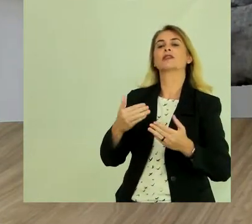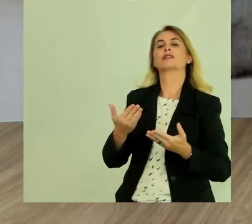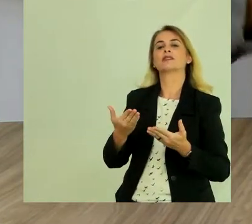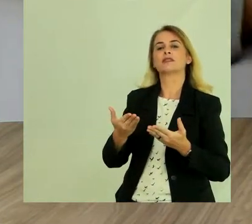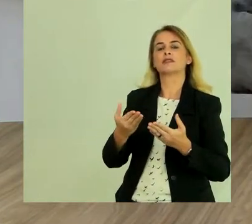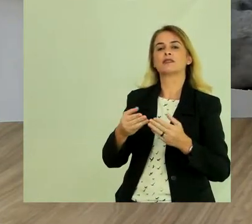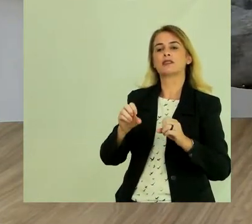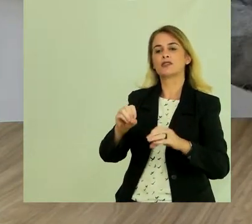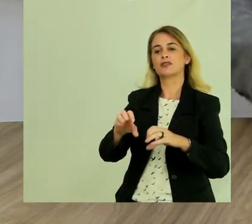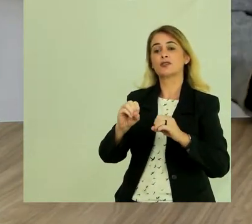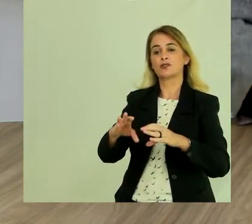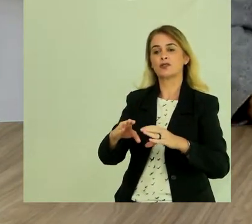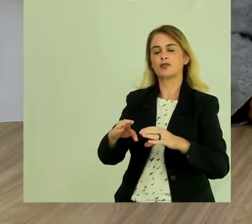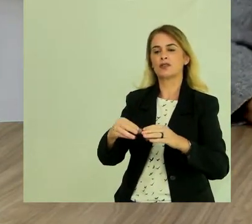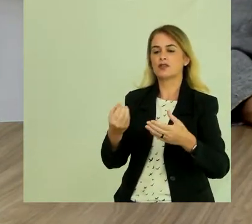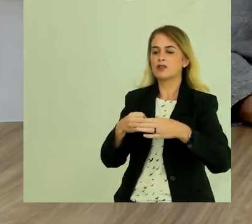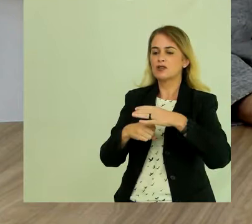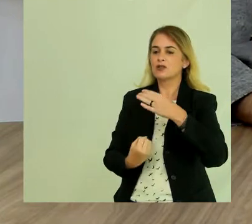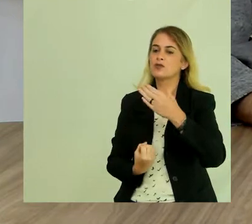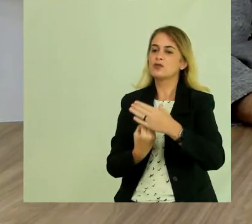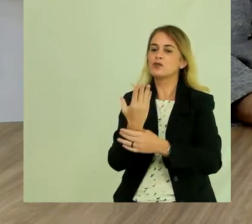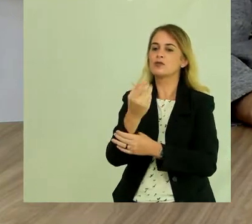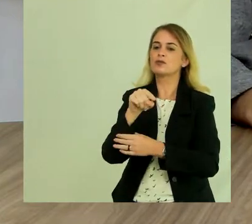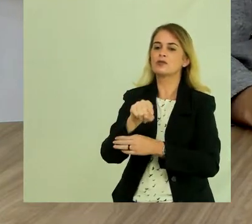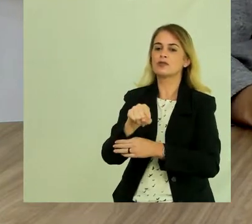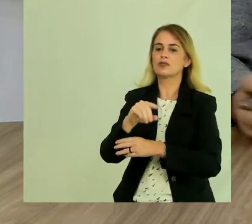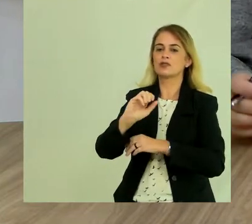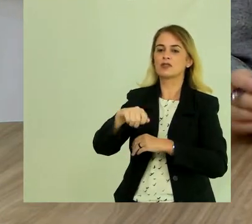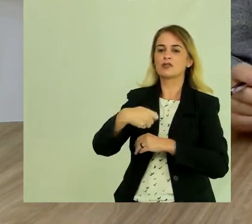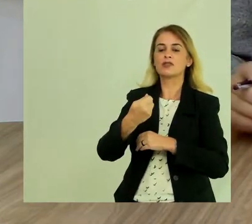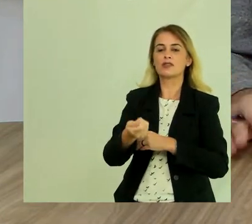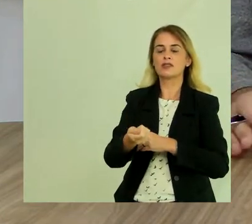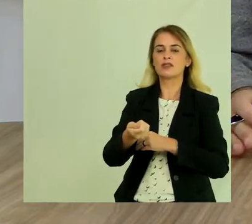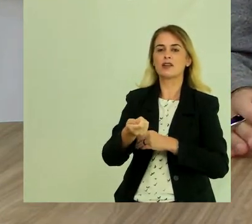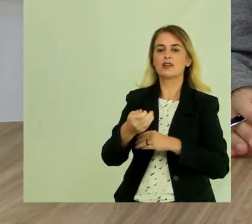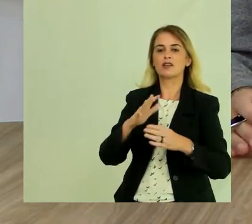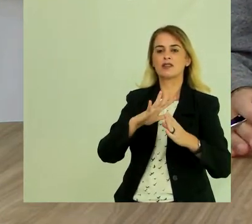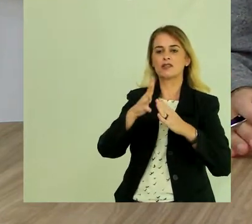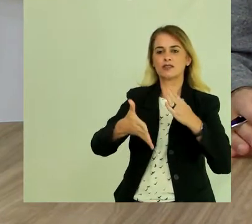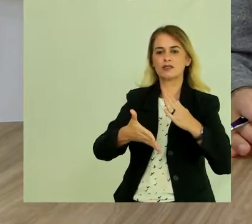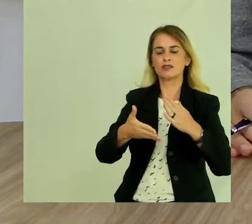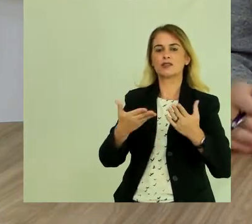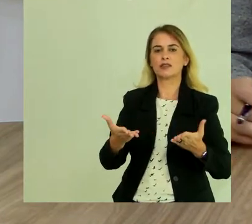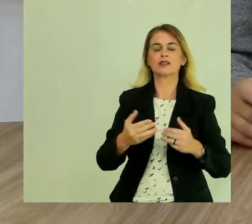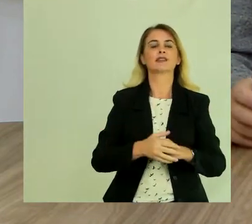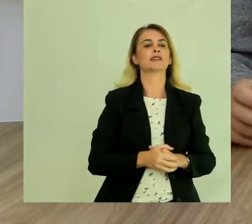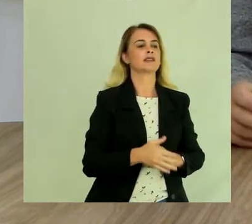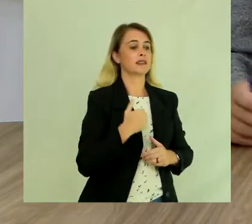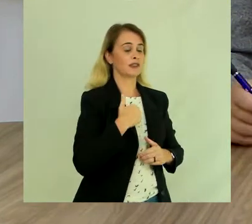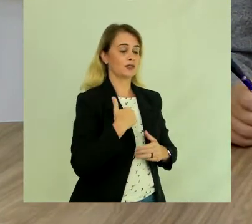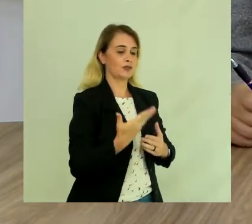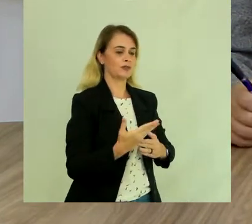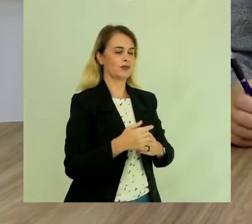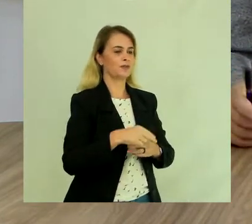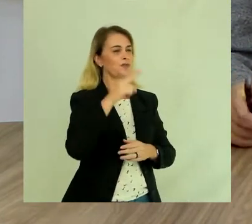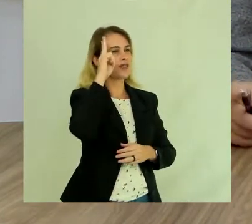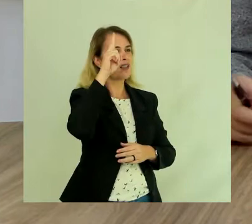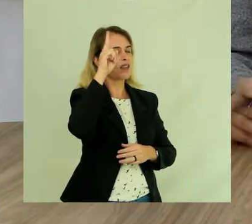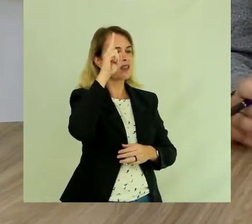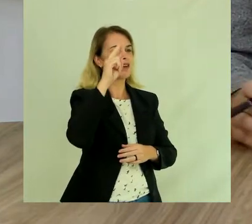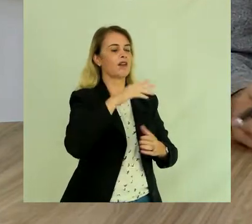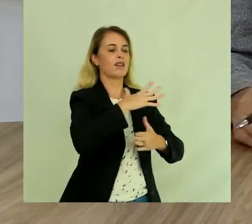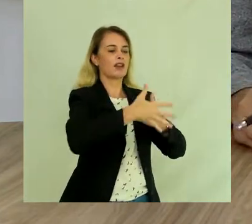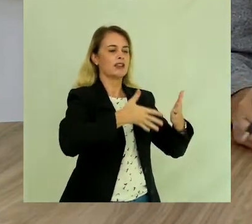foi implantado a língua brasileira de sinais no Brasil? Então, Valdir, a história da Libras ela é